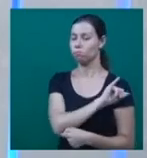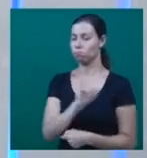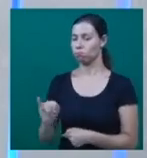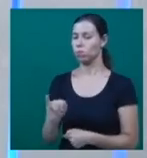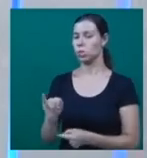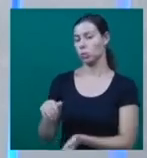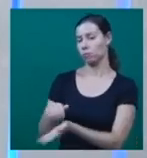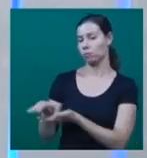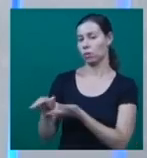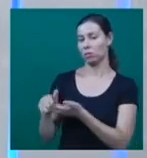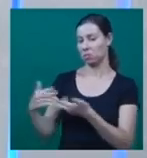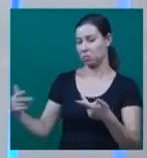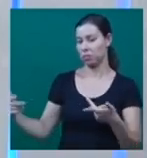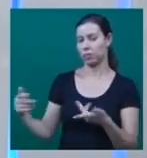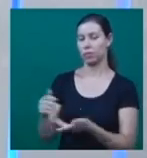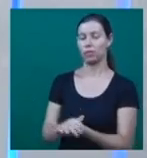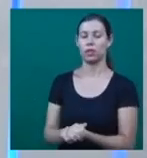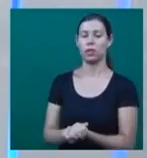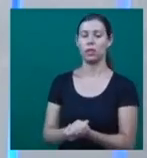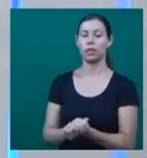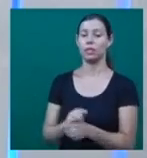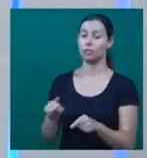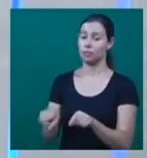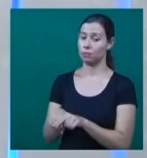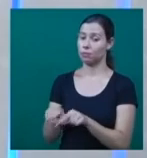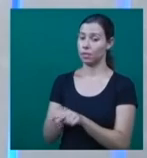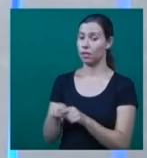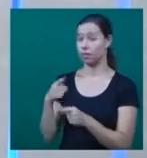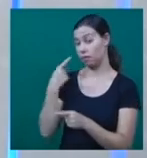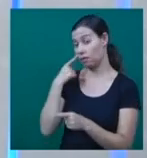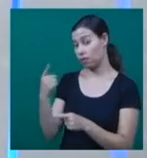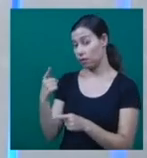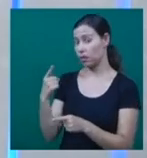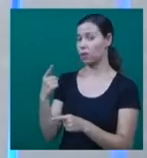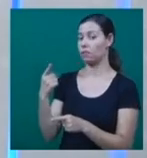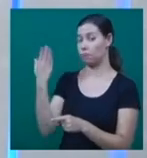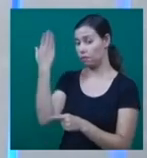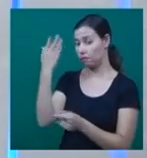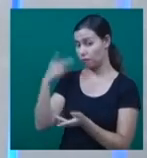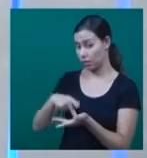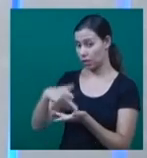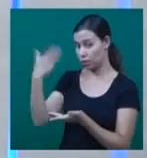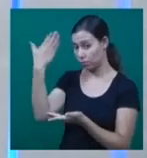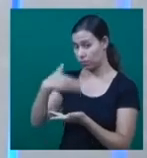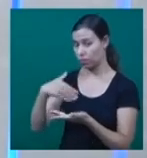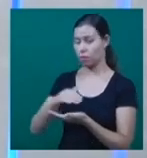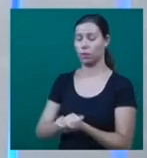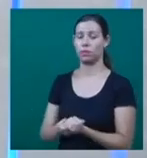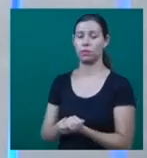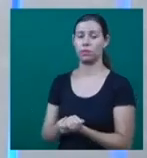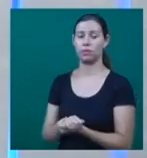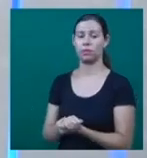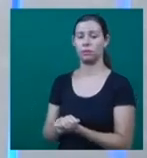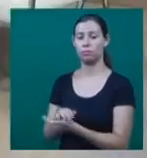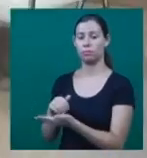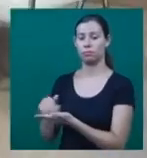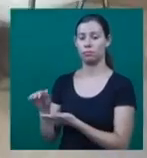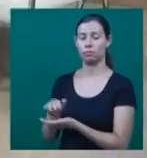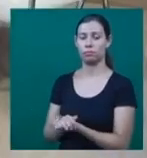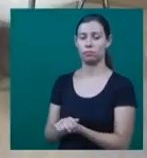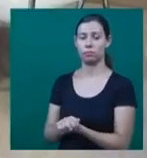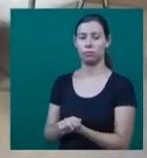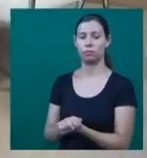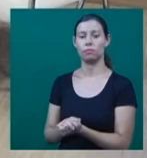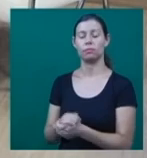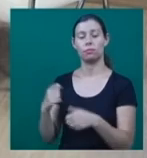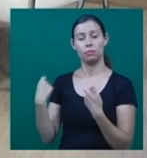seja sanado e até apurado, até em razão da justa causa ou de uma rescisão indireta, dependendo da situação. Então,